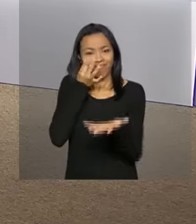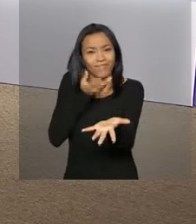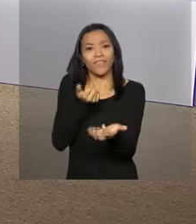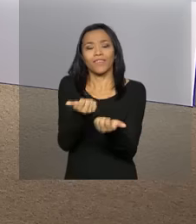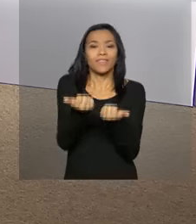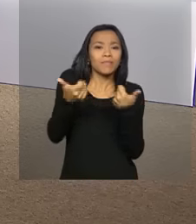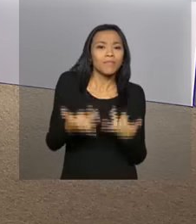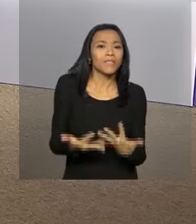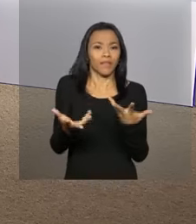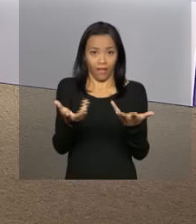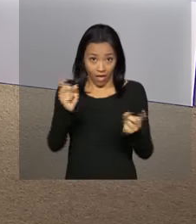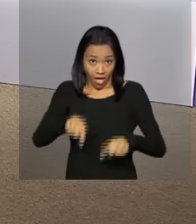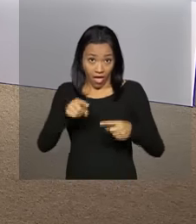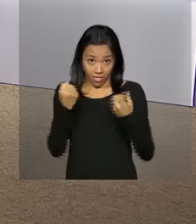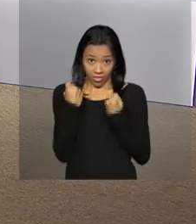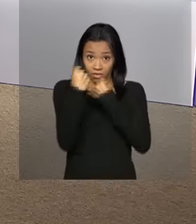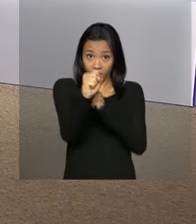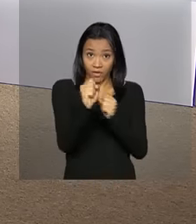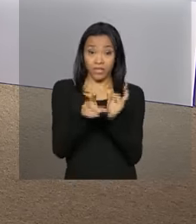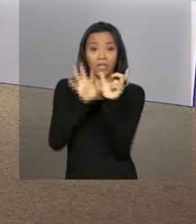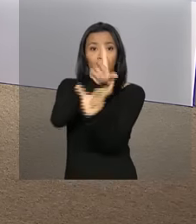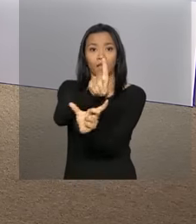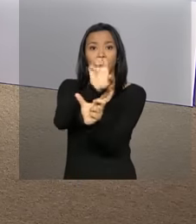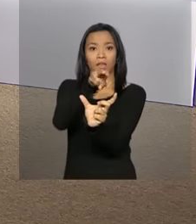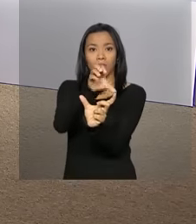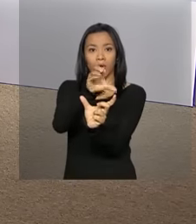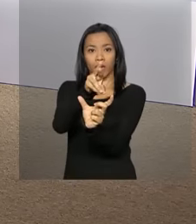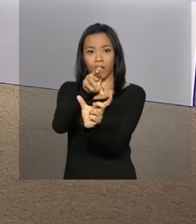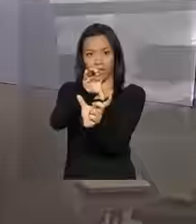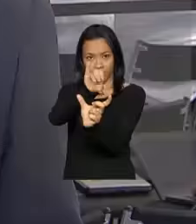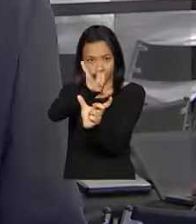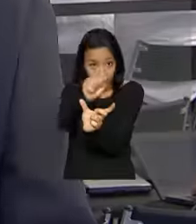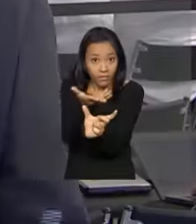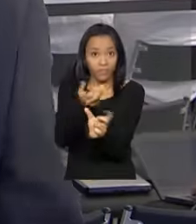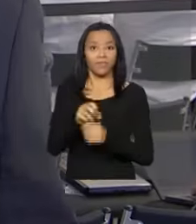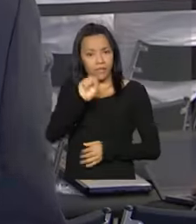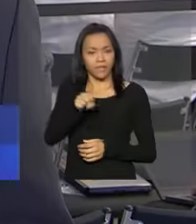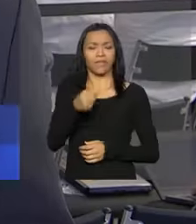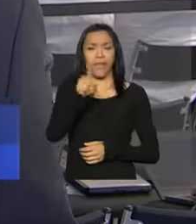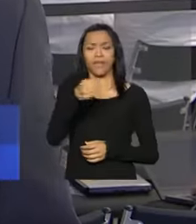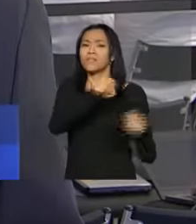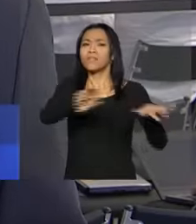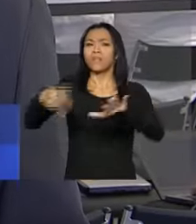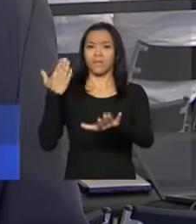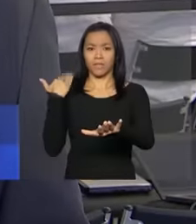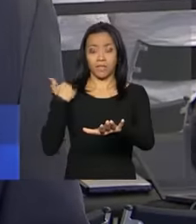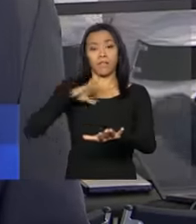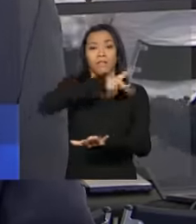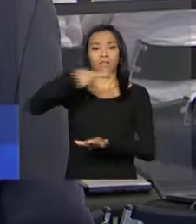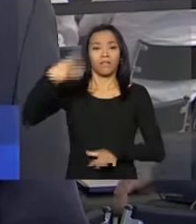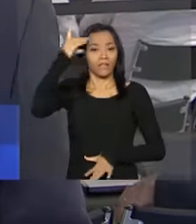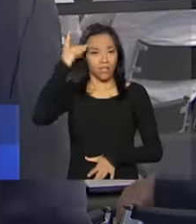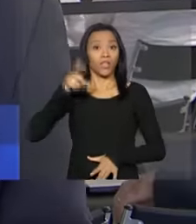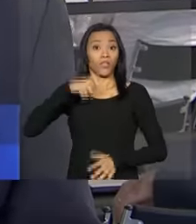é mais um encontro em defesa da Democracia isso mesmo Dani bom a gente lembra que na semana passada a presidenta